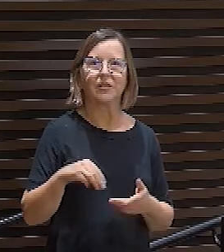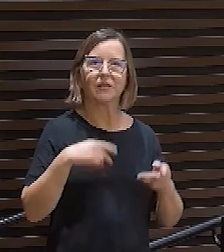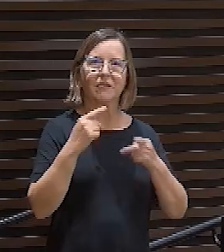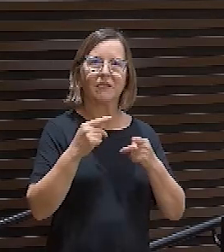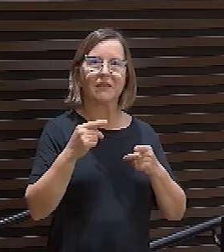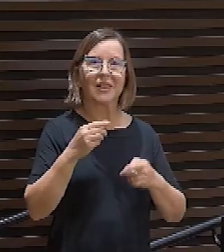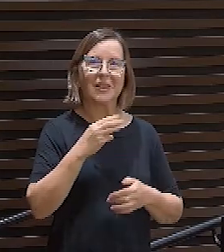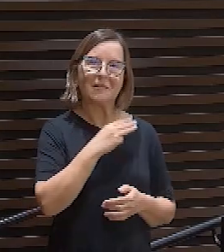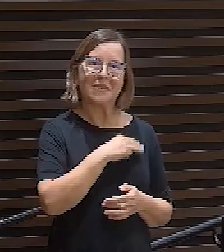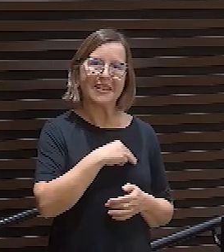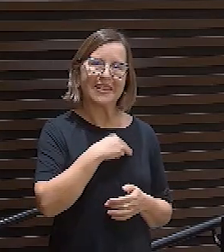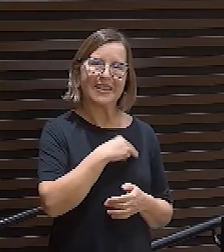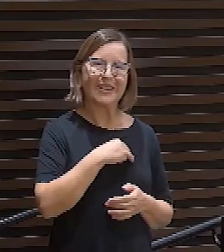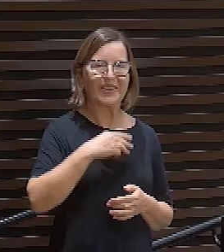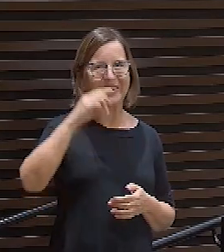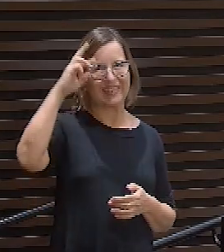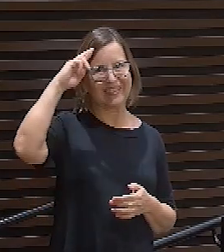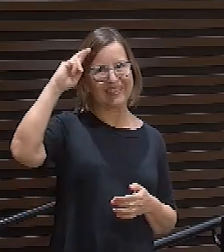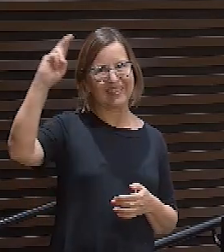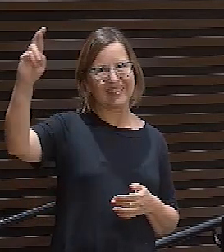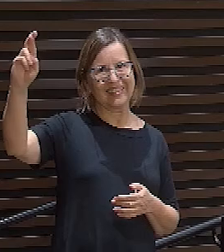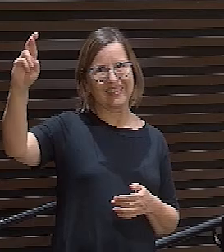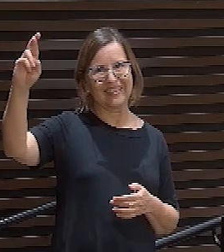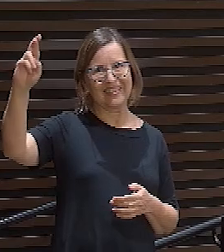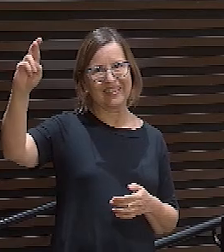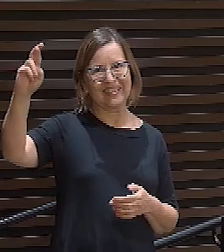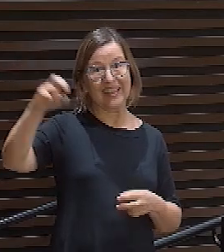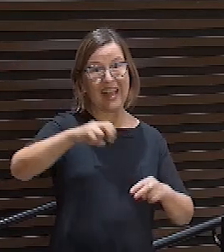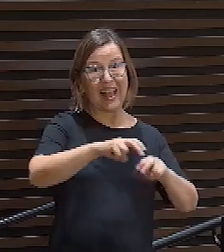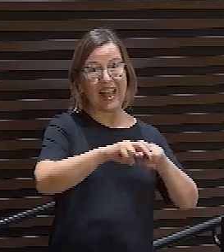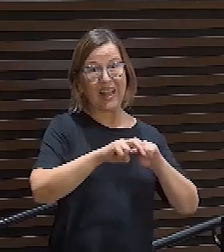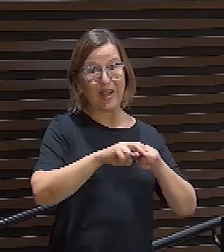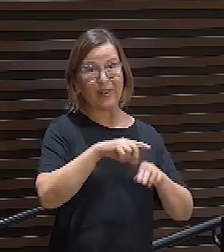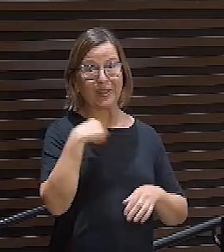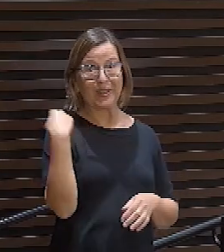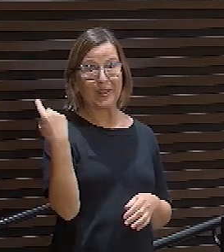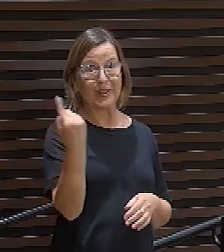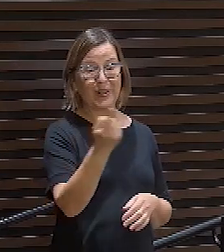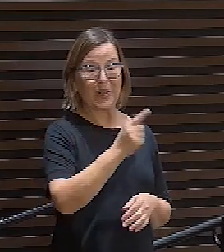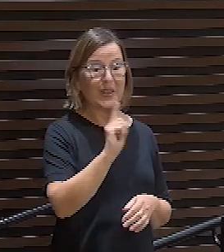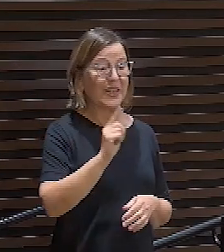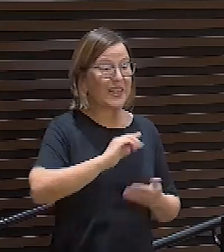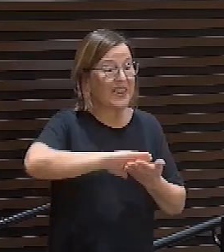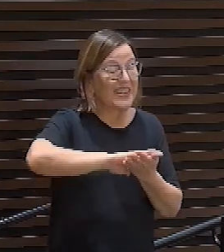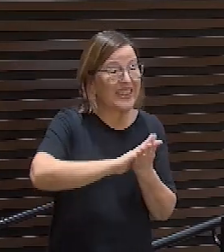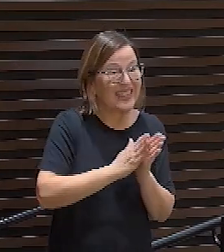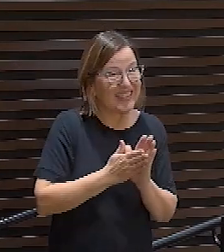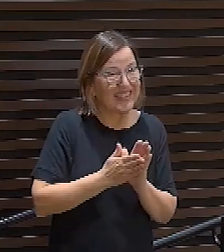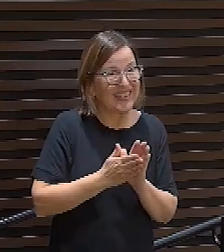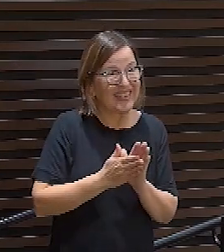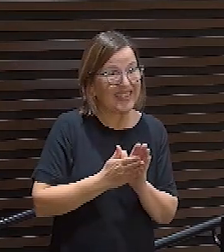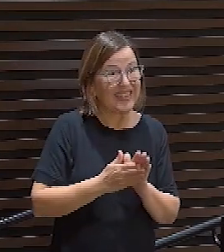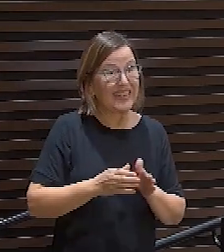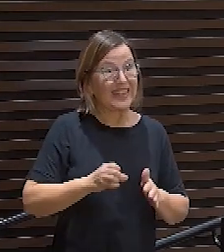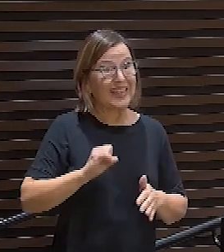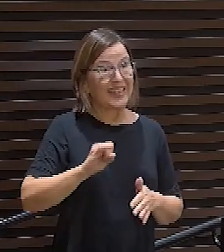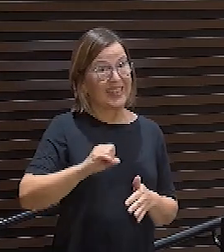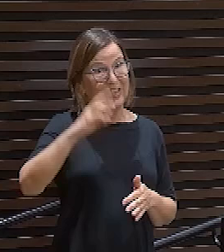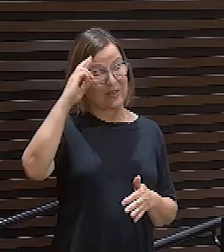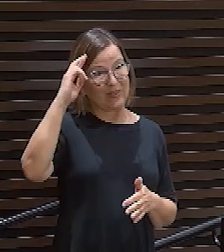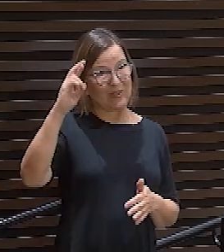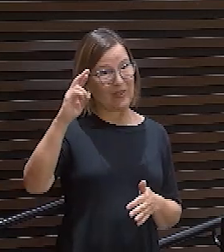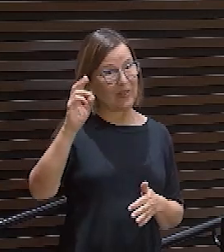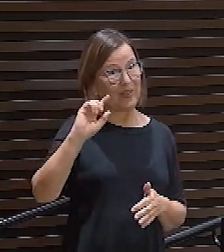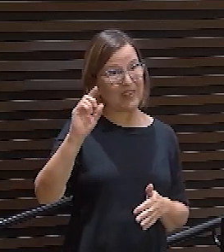do Senhor são os motivos de nós não sermos consumidos. Se o Senhor não tivesse derramando a